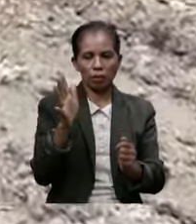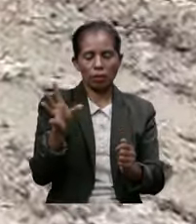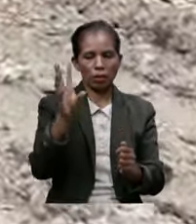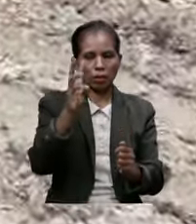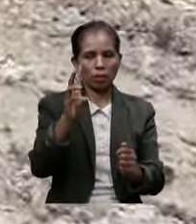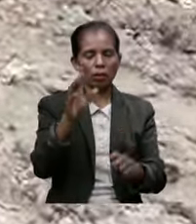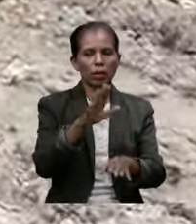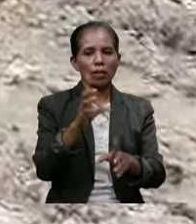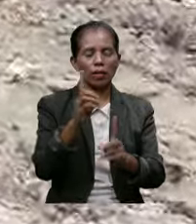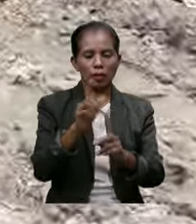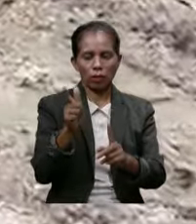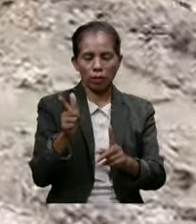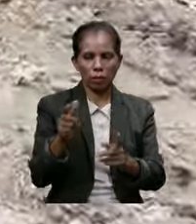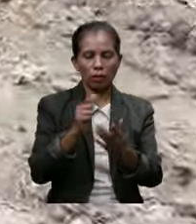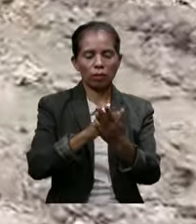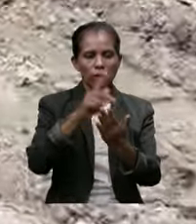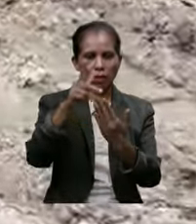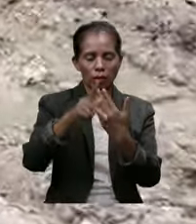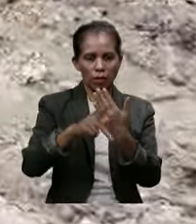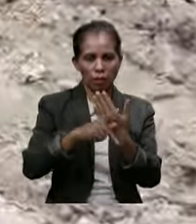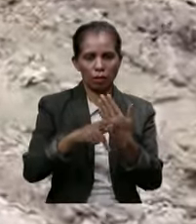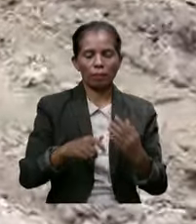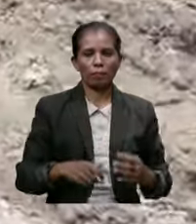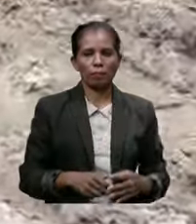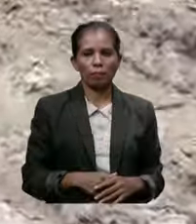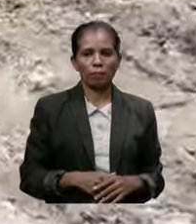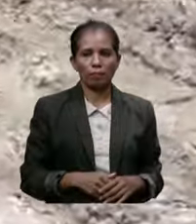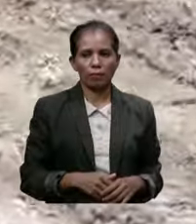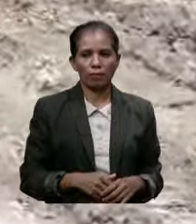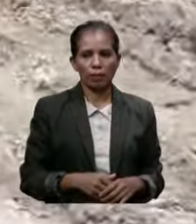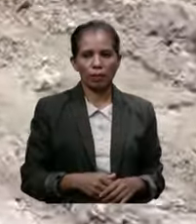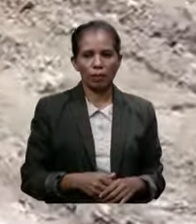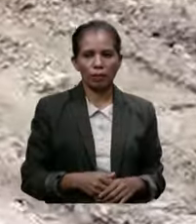Muno e a loro Ruanulo Fulan Abril. Feliciano Venâncio Belo, Gemen.